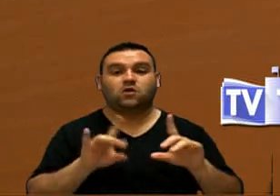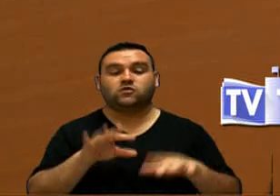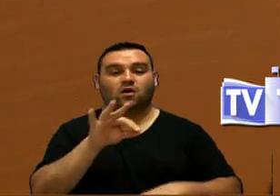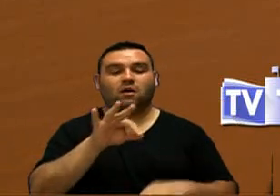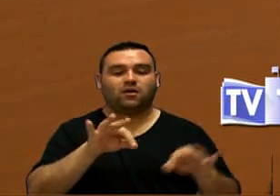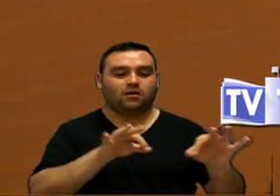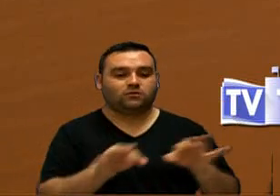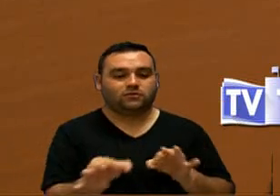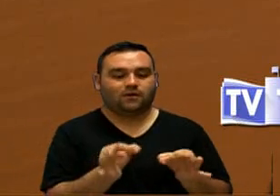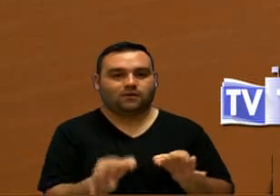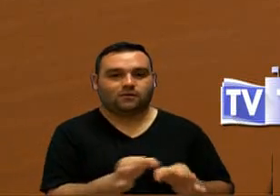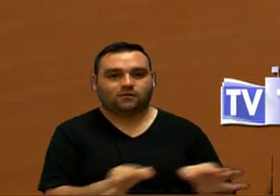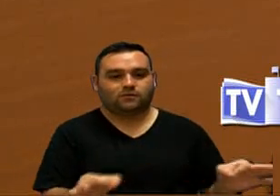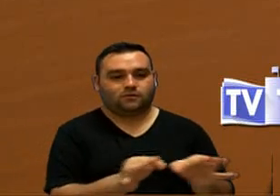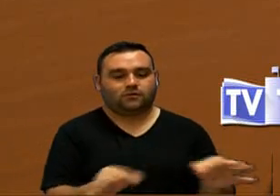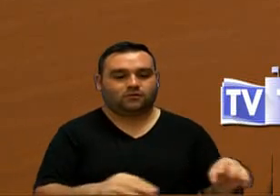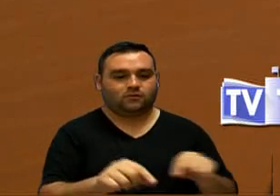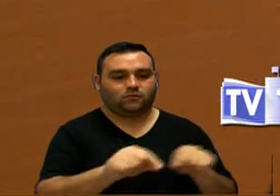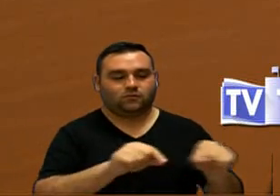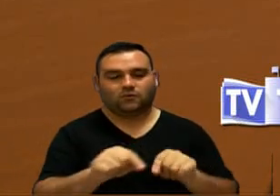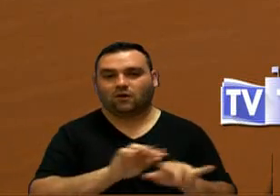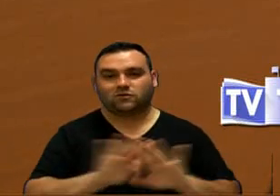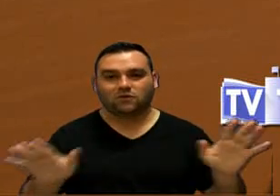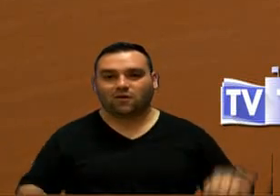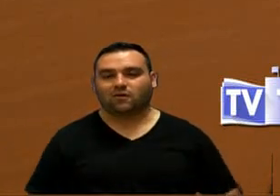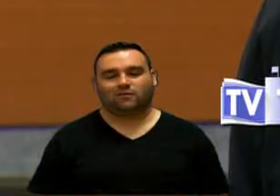dama. Eu tive que cancelar meu projeto.